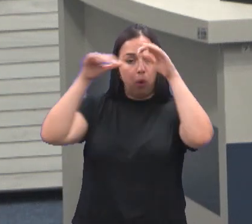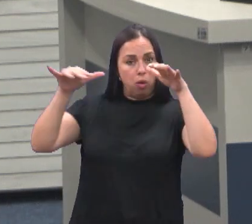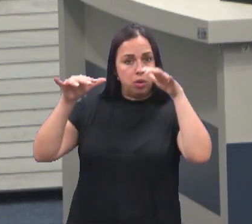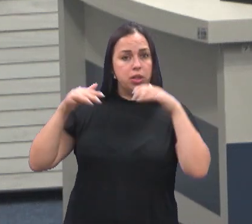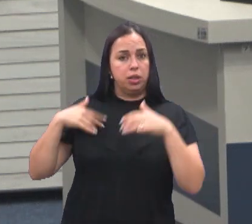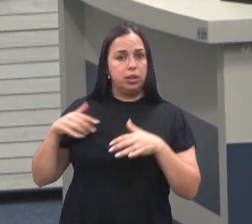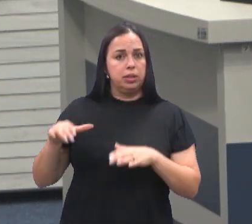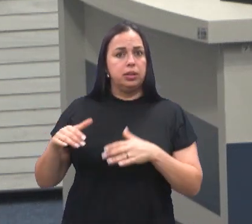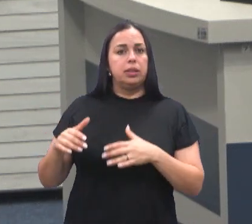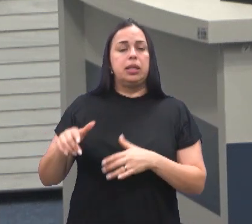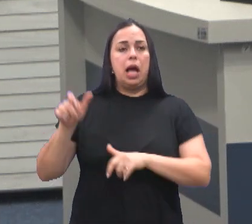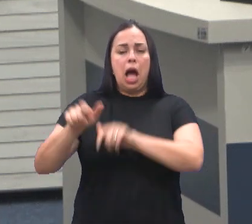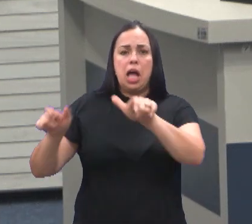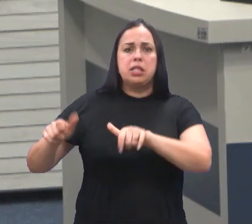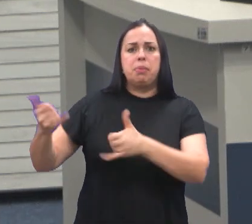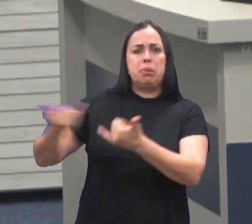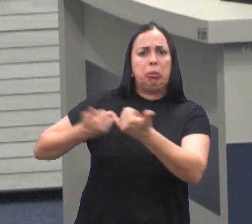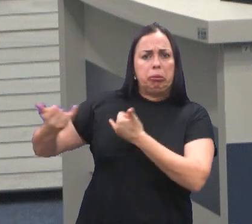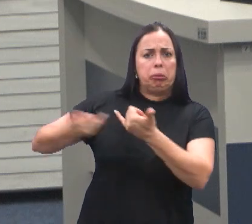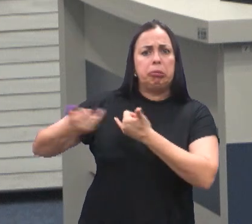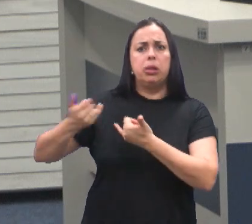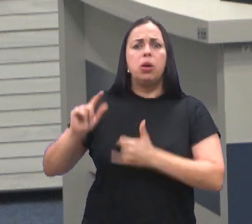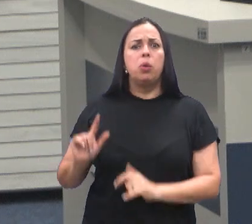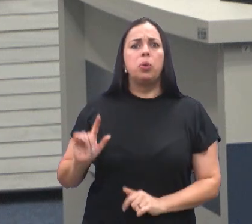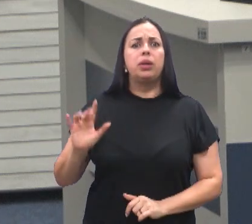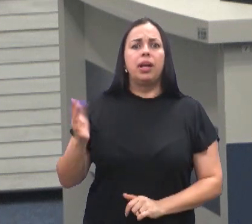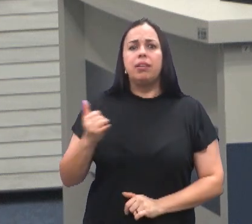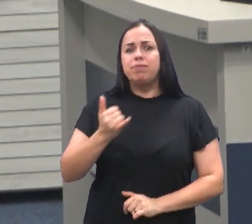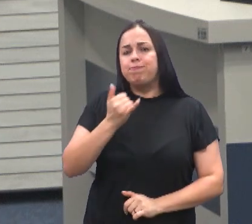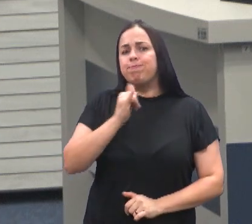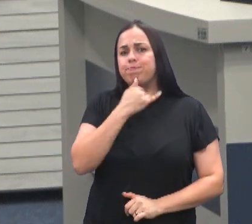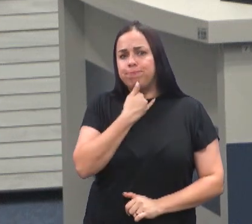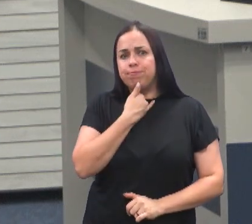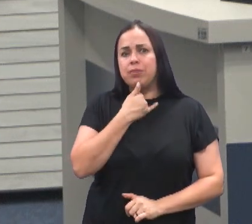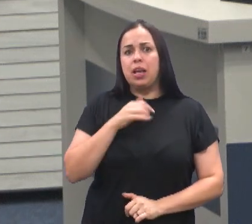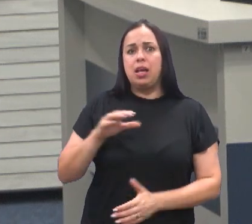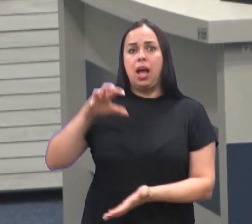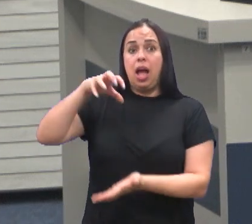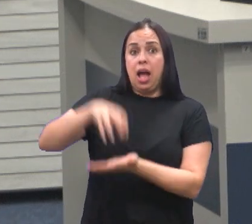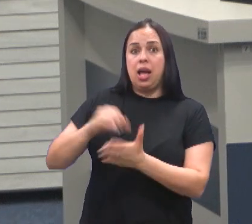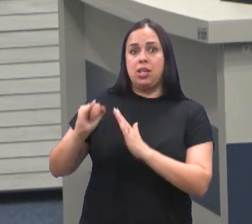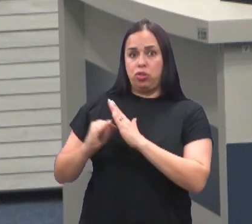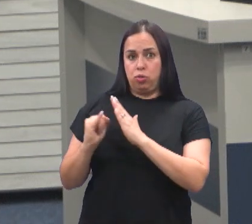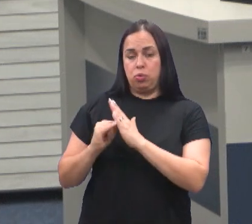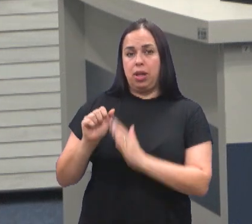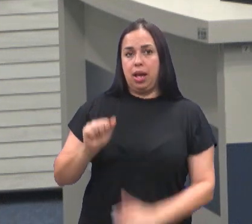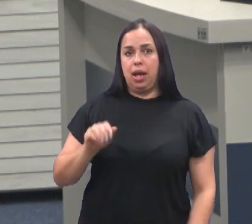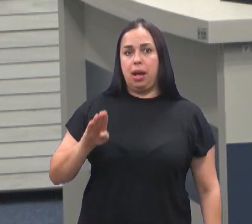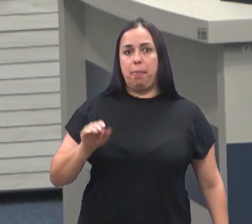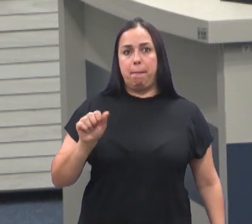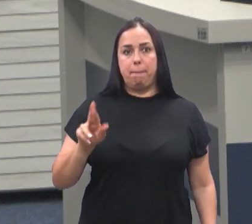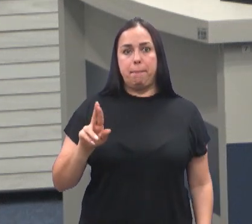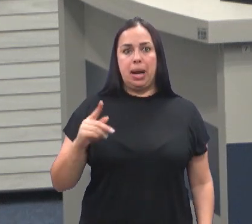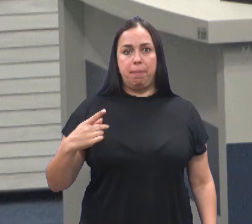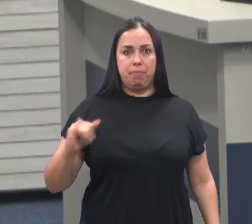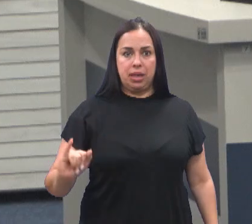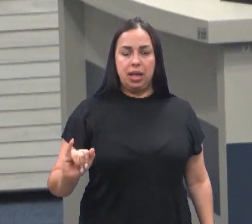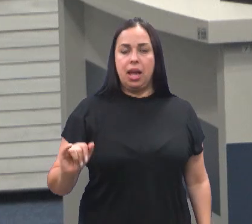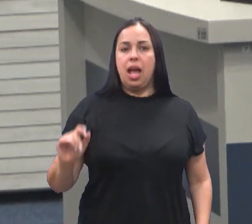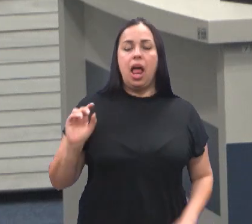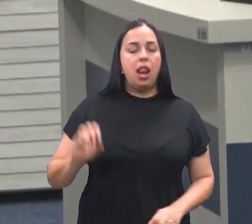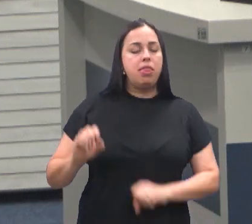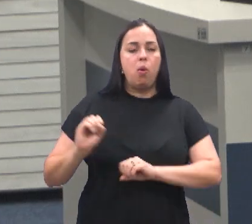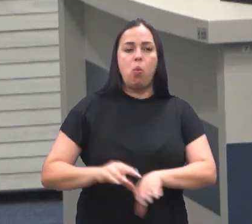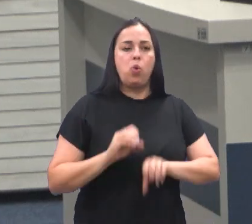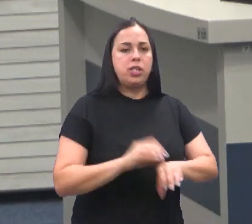nós ouvimos muito que, infelizmente, a ABRAP não alfabetiza, né? Eles ficam